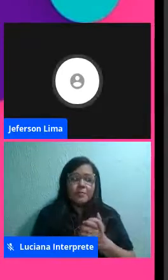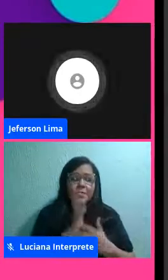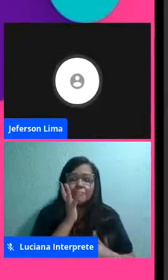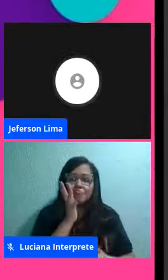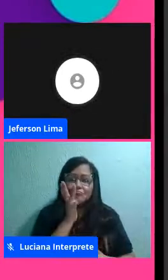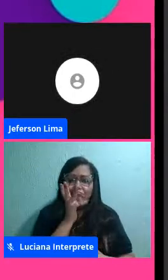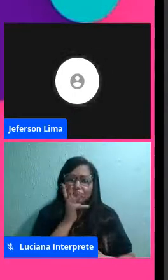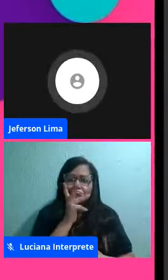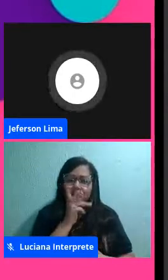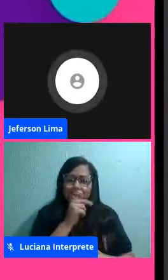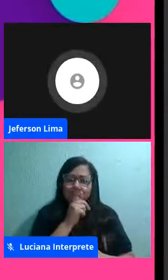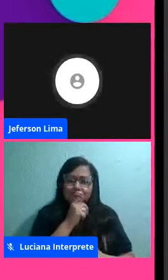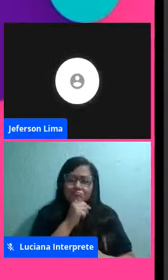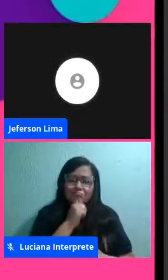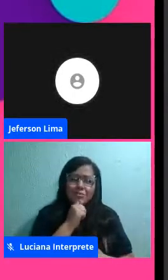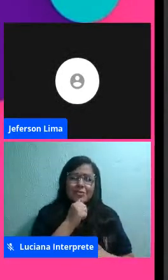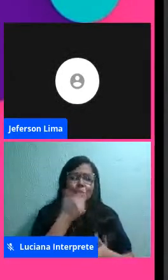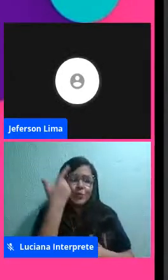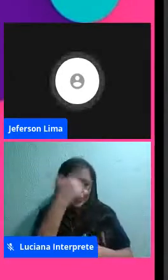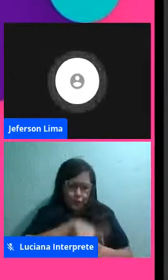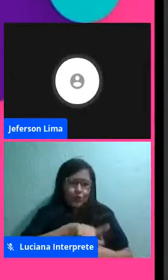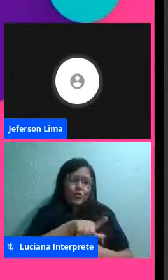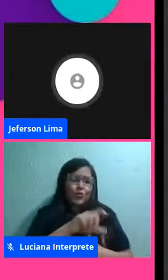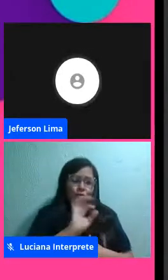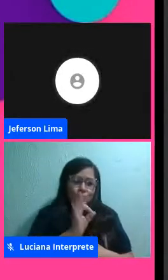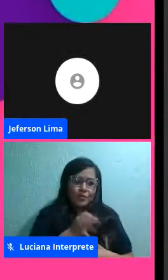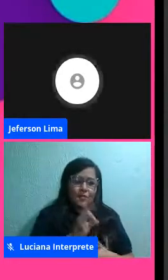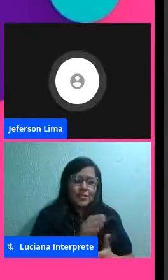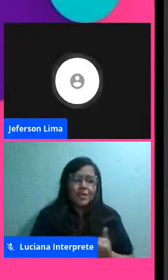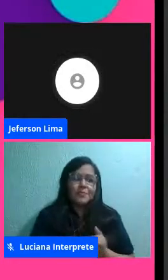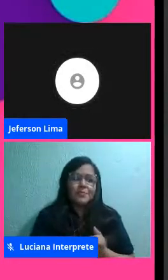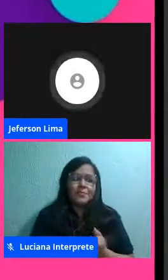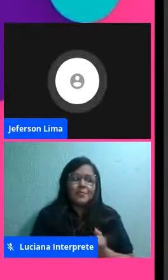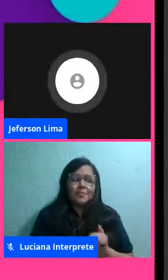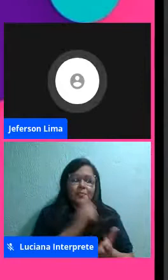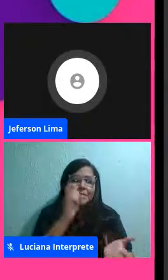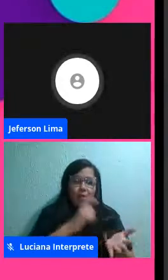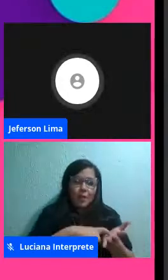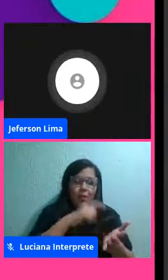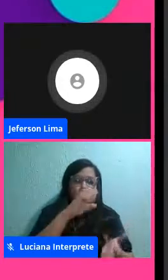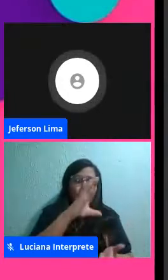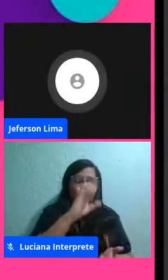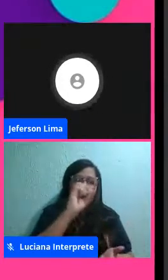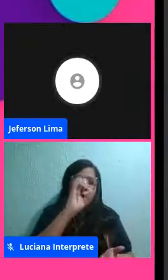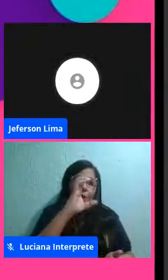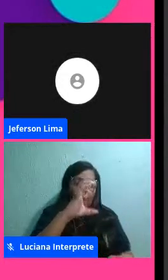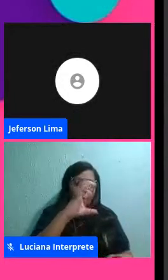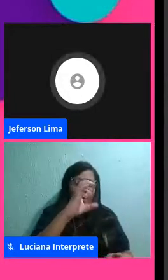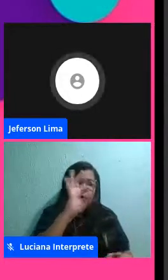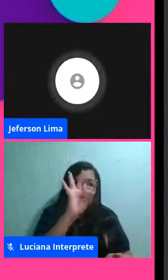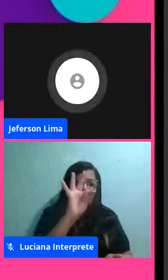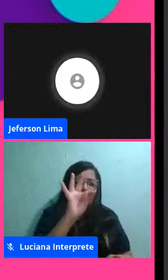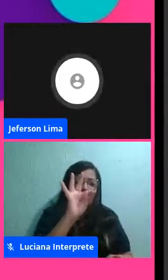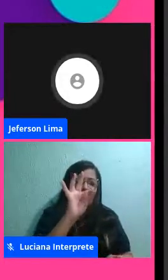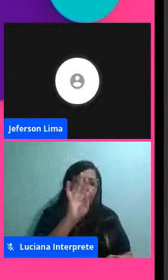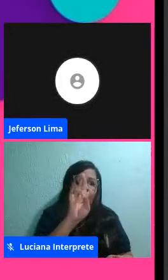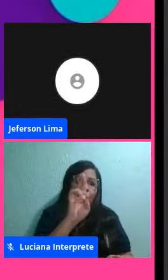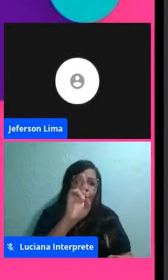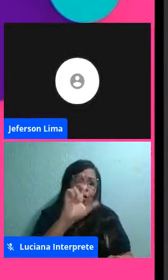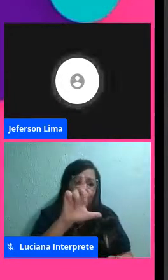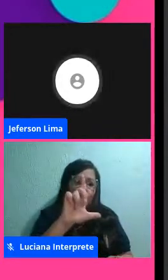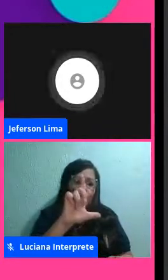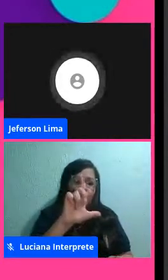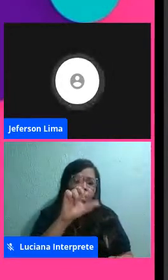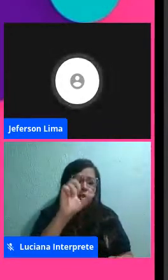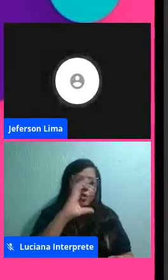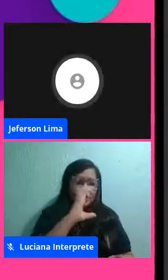fazer de novo. Com Node 10, demorou demais ali, certo? E aí, ó, vamos gravar dentro do meu database.